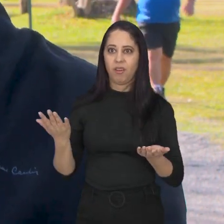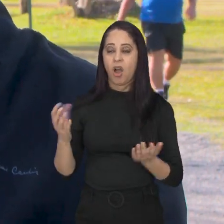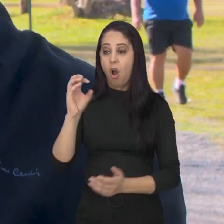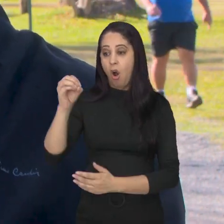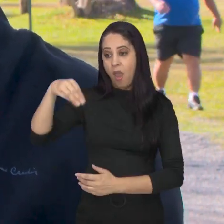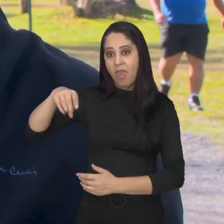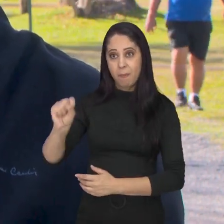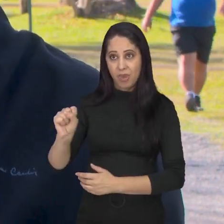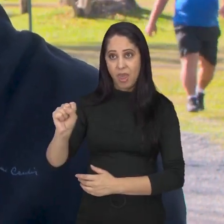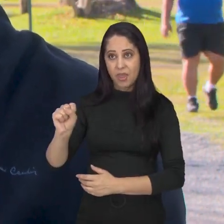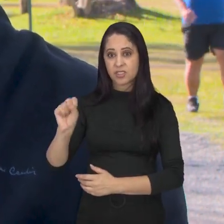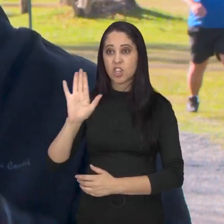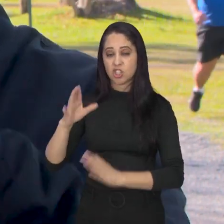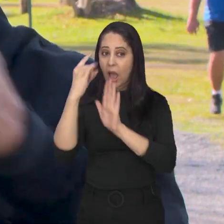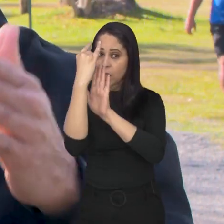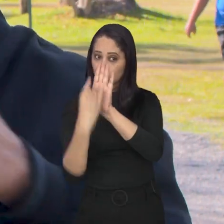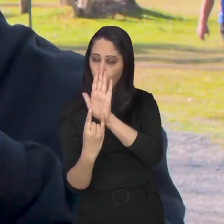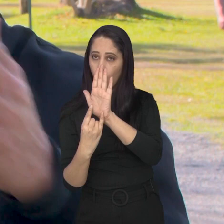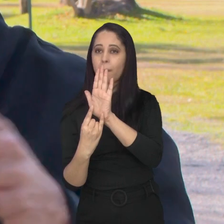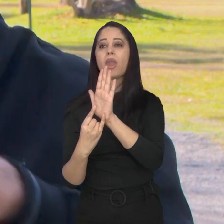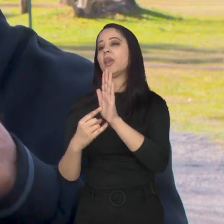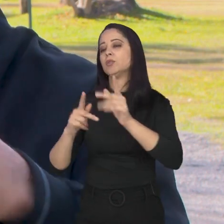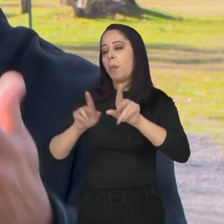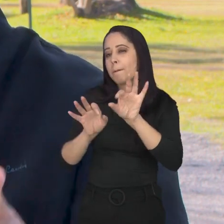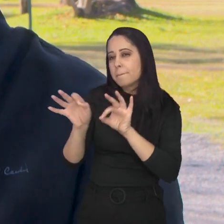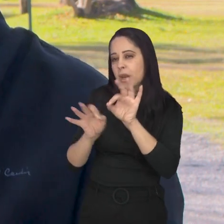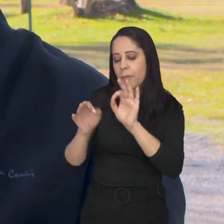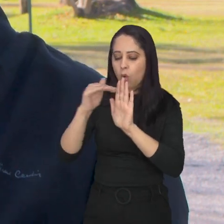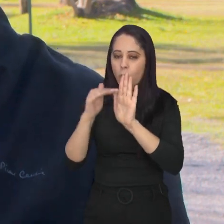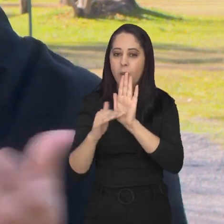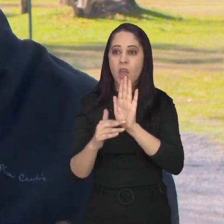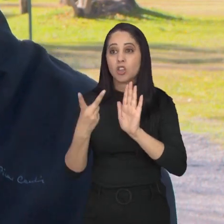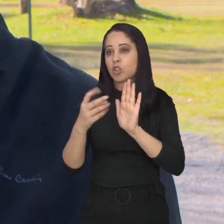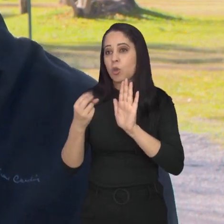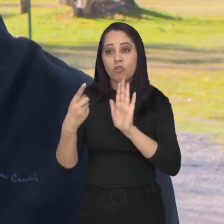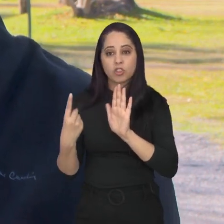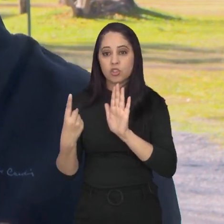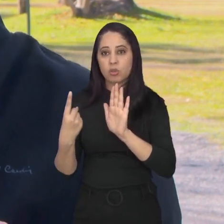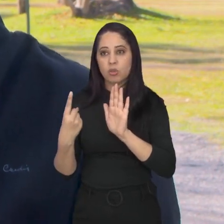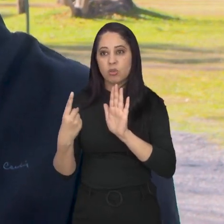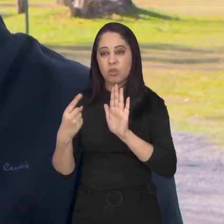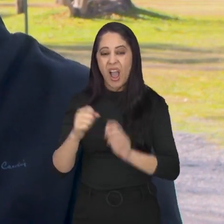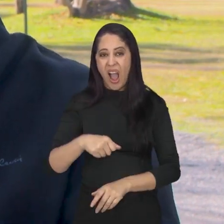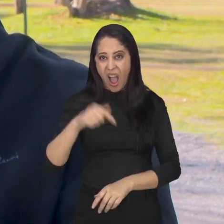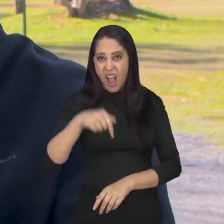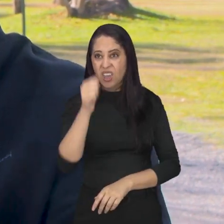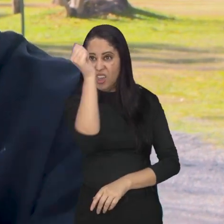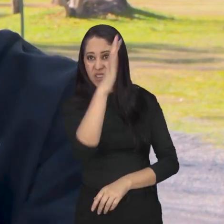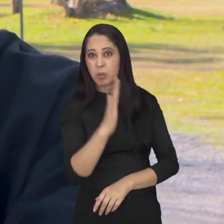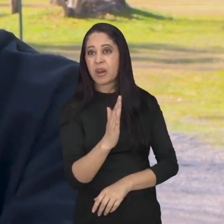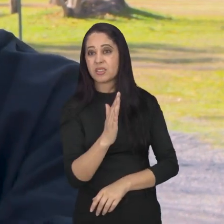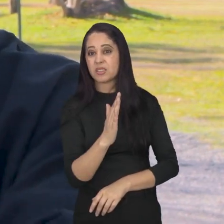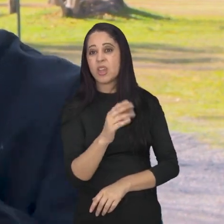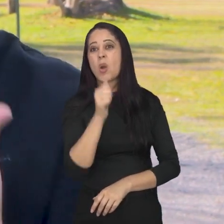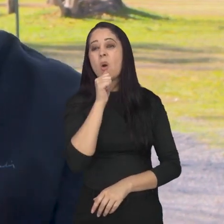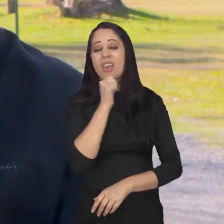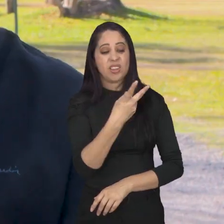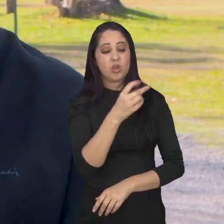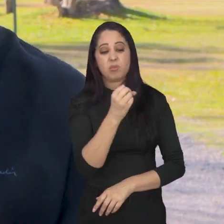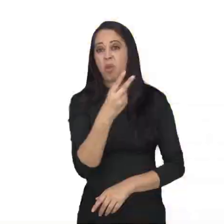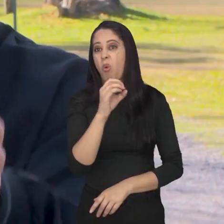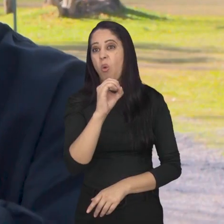mundo. Como aponta este pesquisador, o olhar sustentável para nossas ações são fundamentais para trabalharmos a